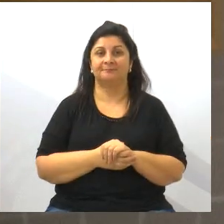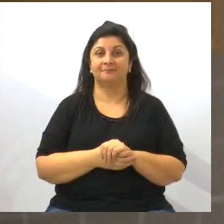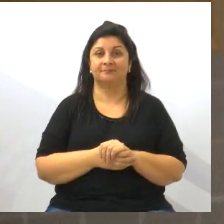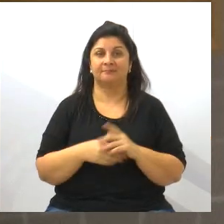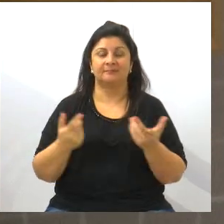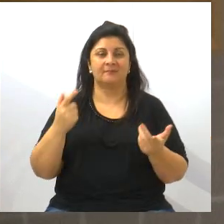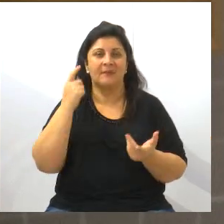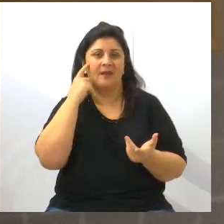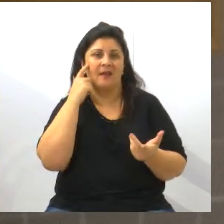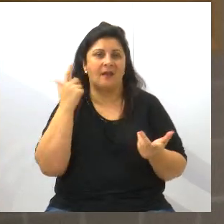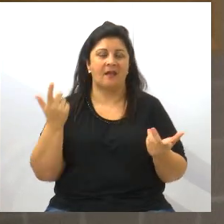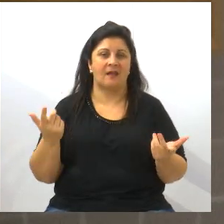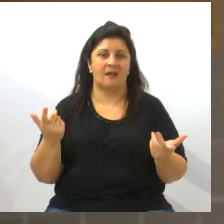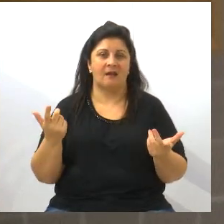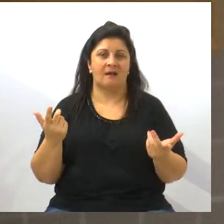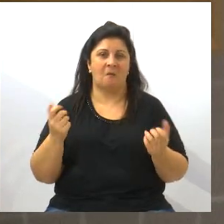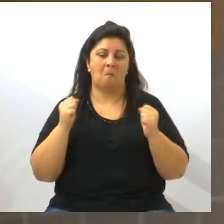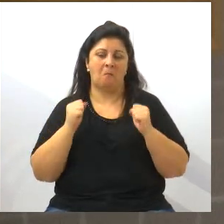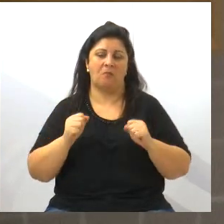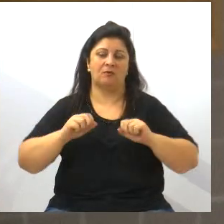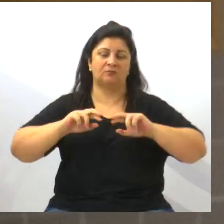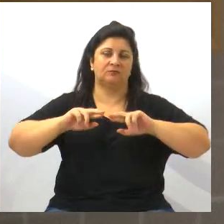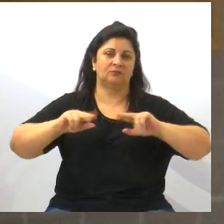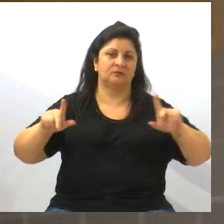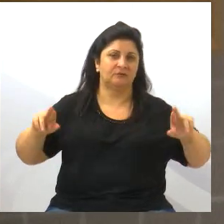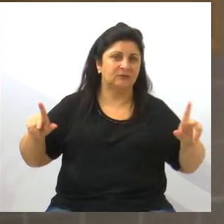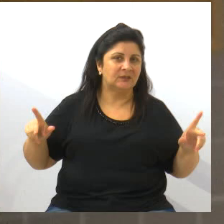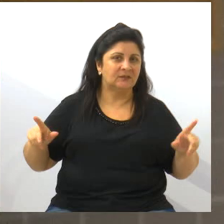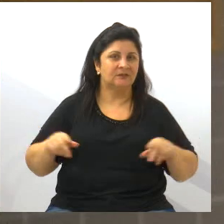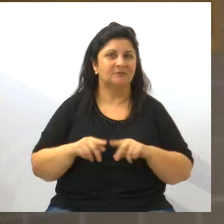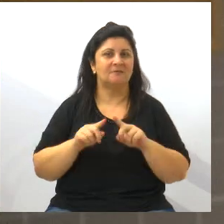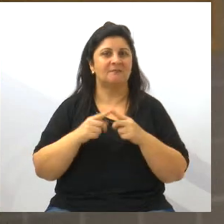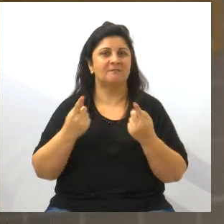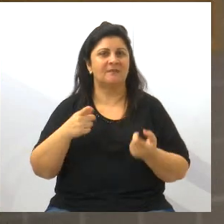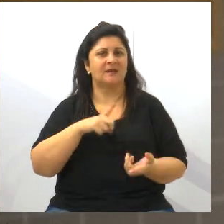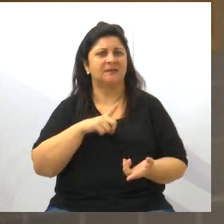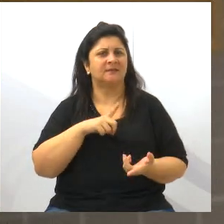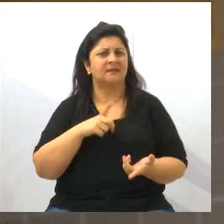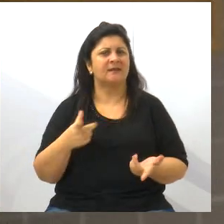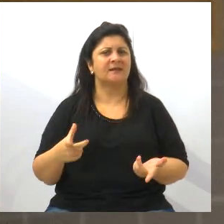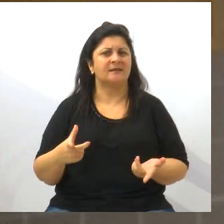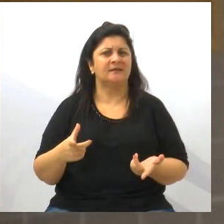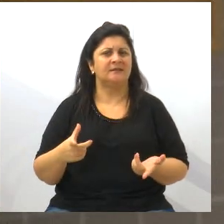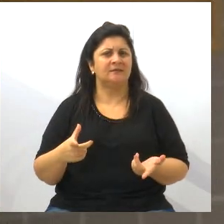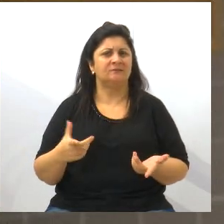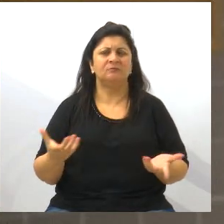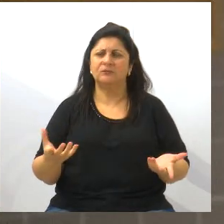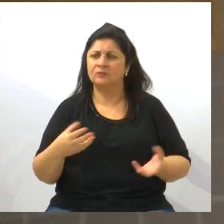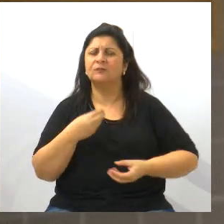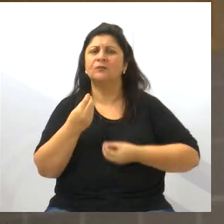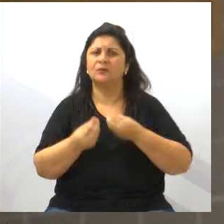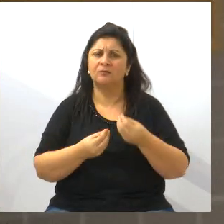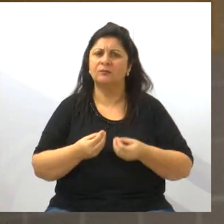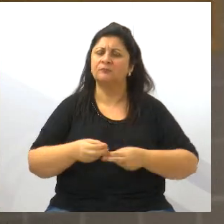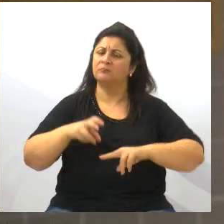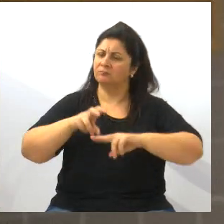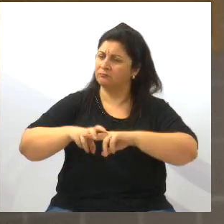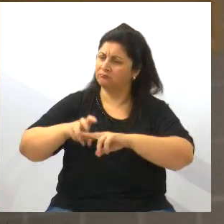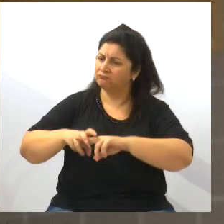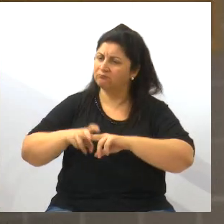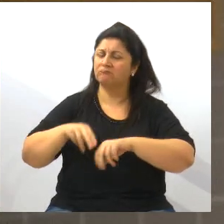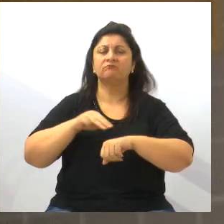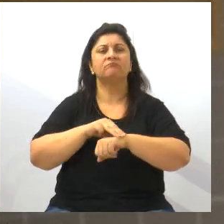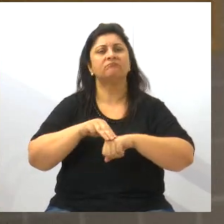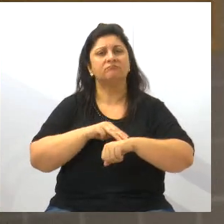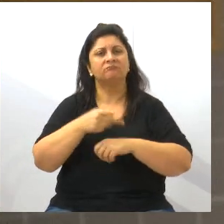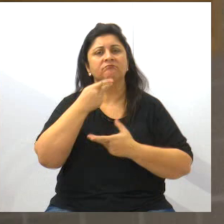achar que deve ser diferente, né? Mas que tenha condições de sentar à mesa de discussão e